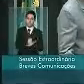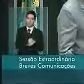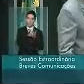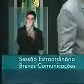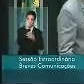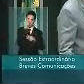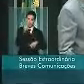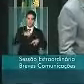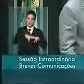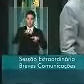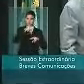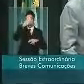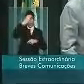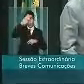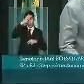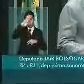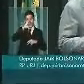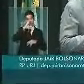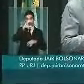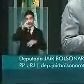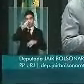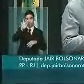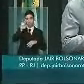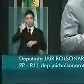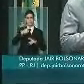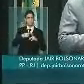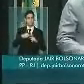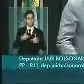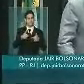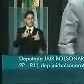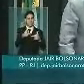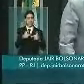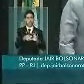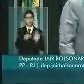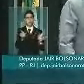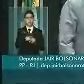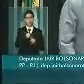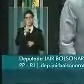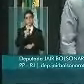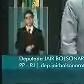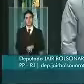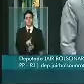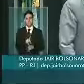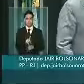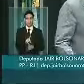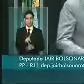presos políticos de Cuba que lutam por liberdade e democracia.